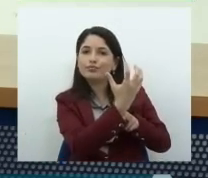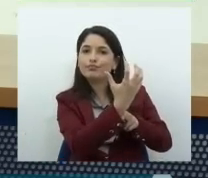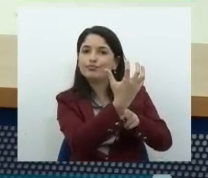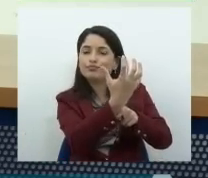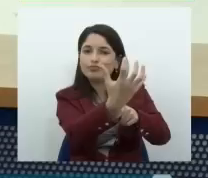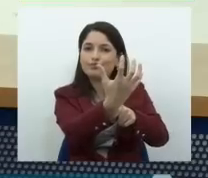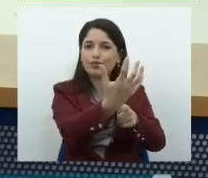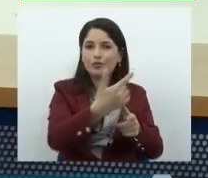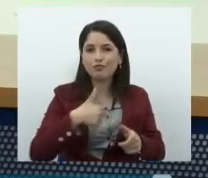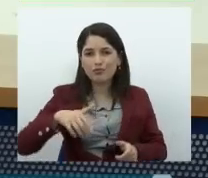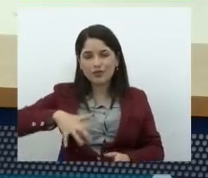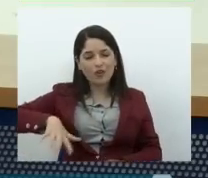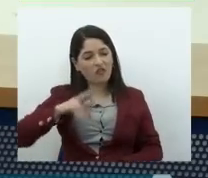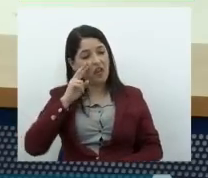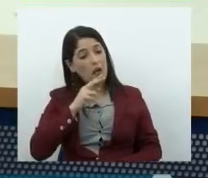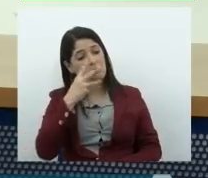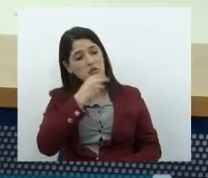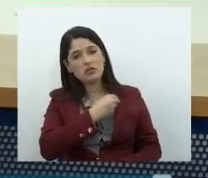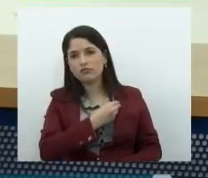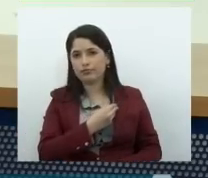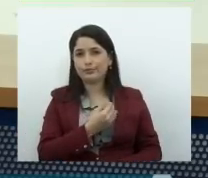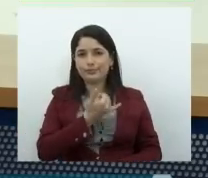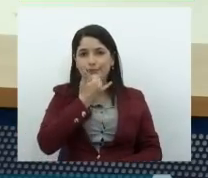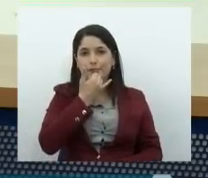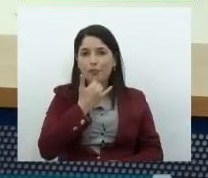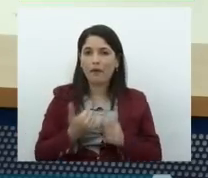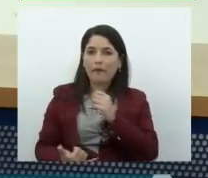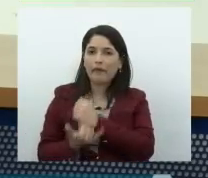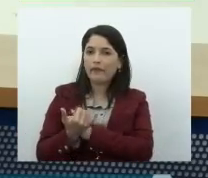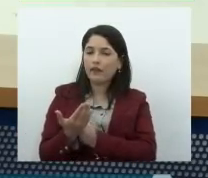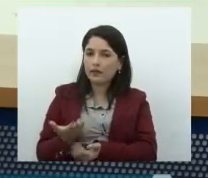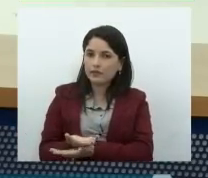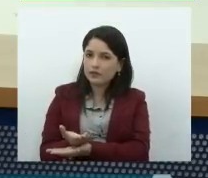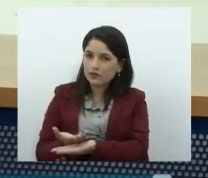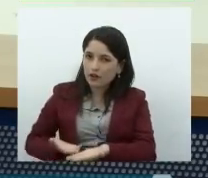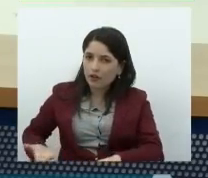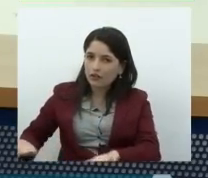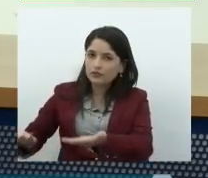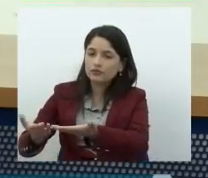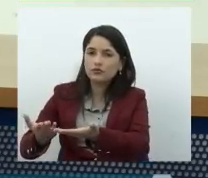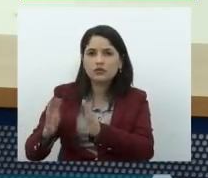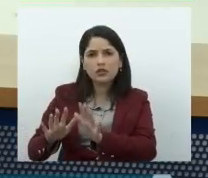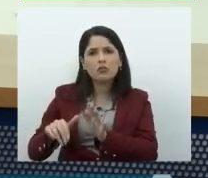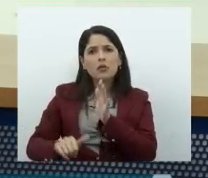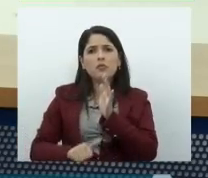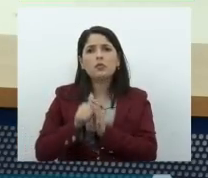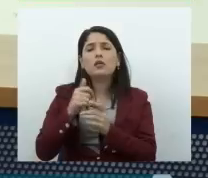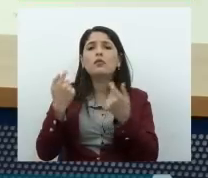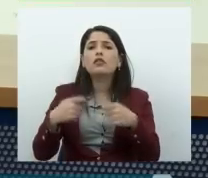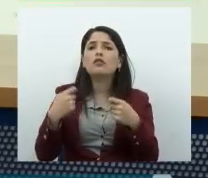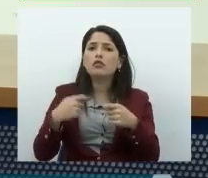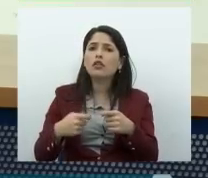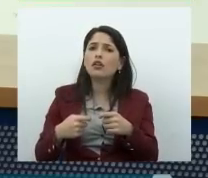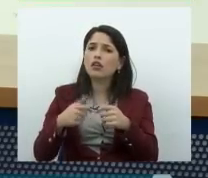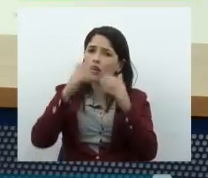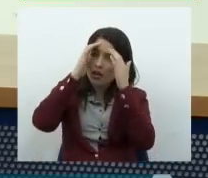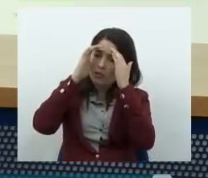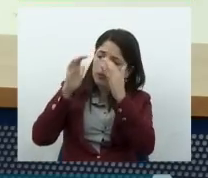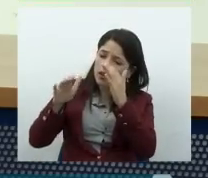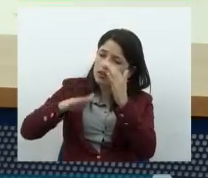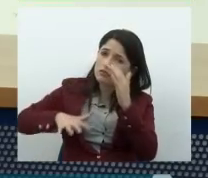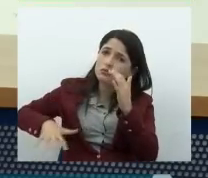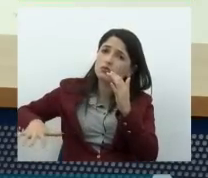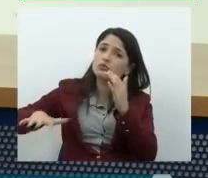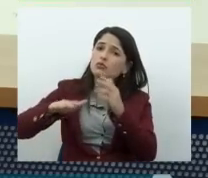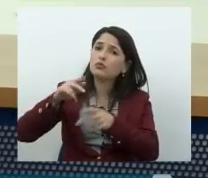triplicado. Então, o que nós podemos e temos que fazer? Primeiramente, ter respeito ao munícipe da nossa cidade. Nós vemos hoje pessoas